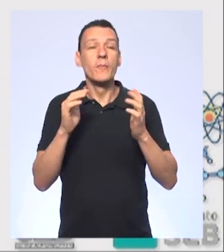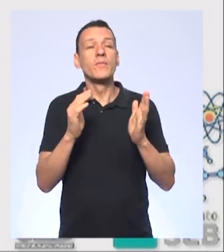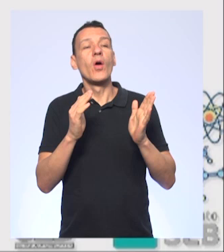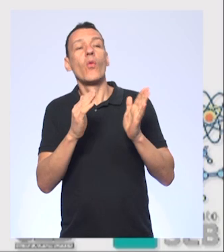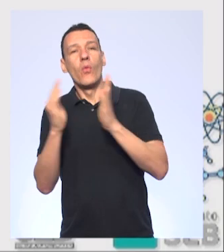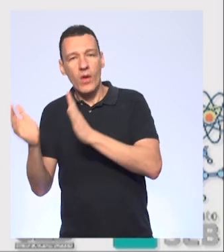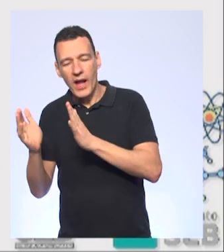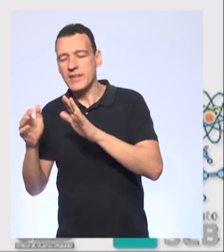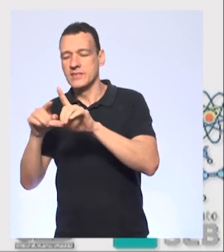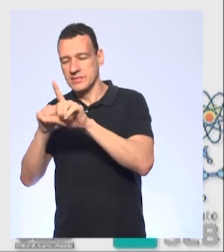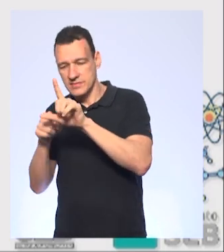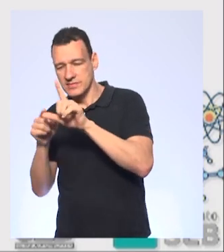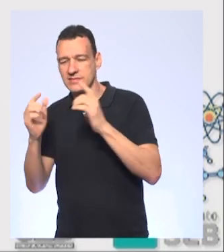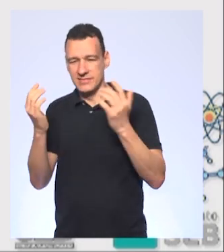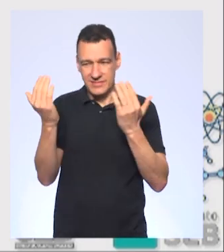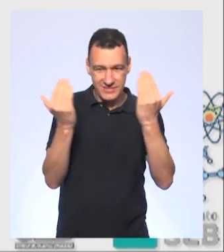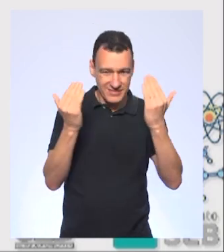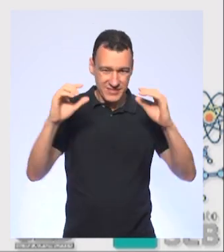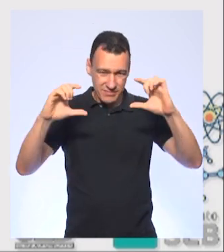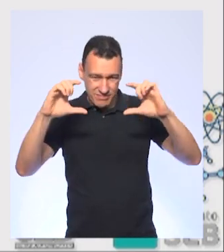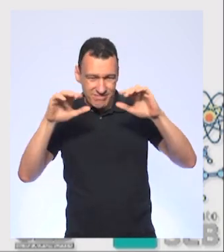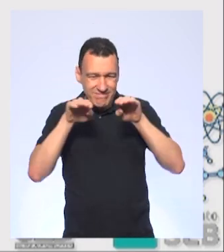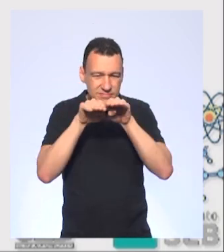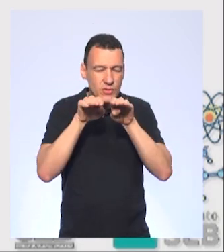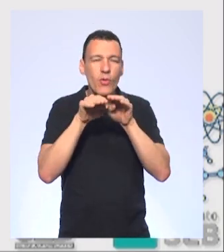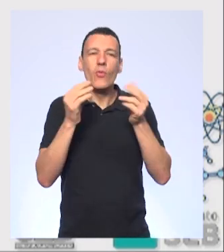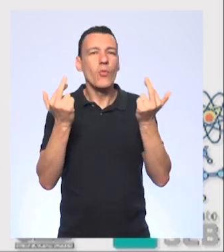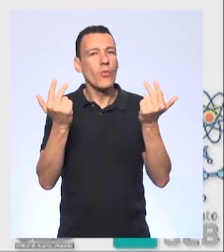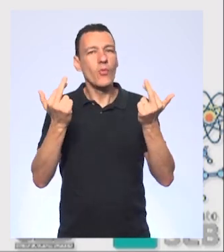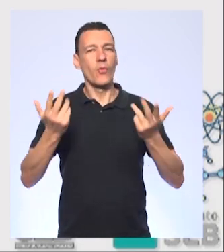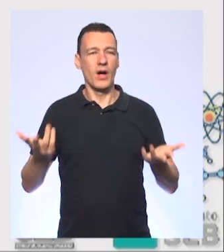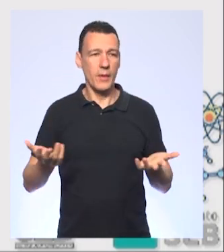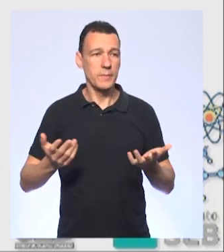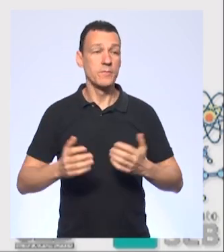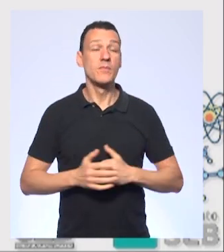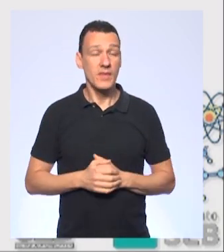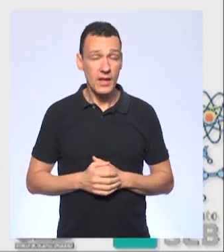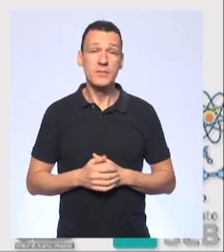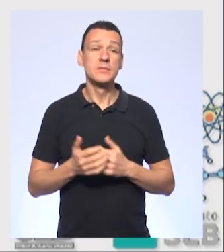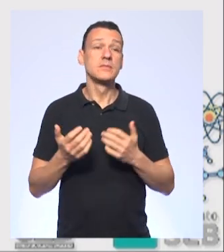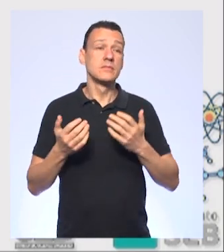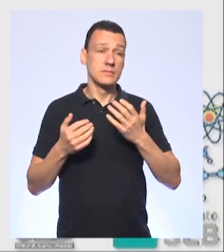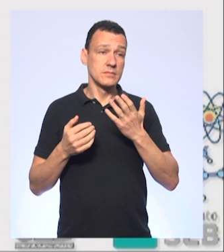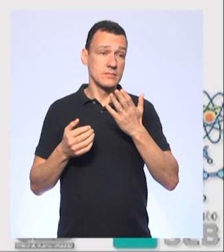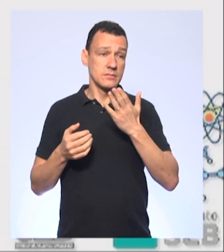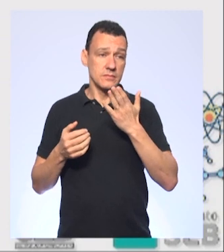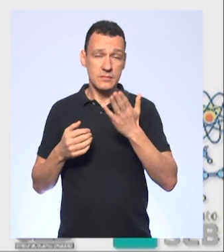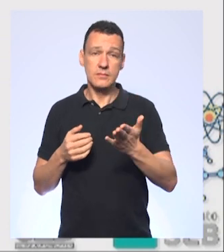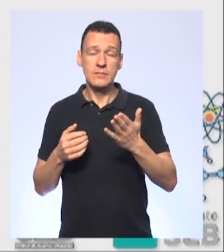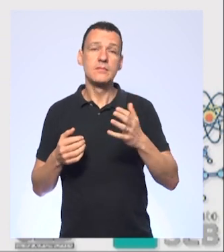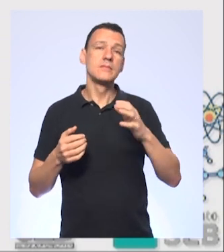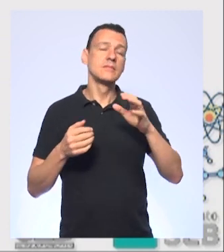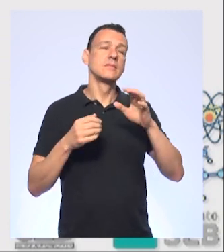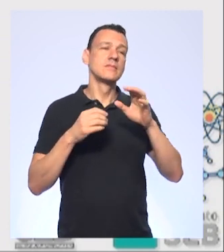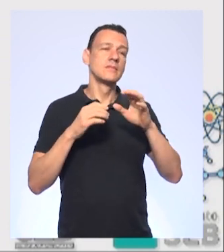são proporcionais. A gente fala assim, ó, ângulos iguais, lados proporcionais.